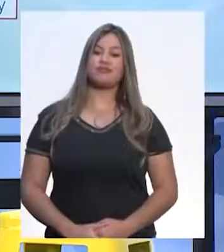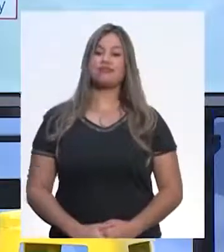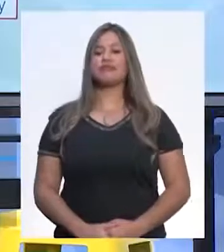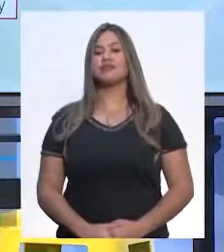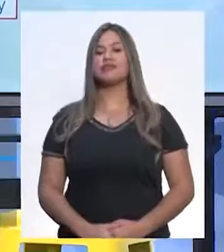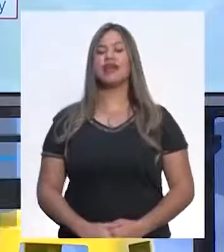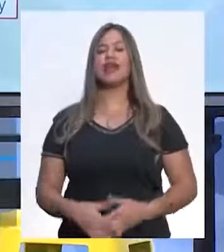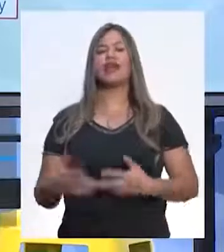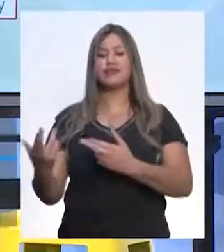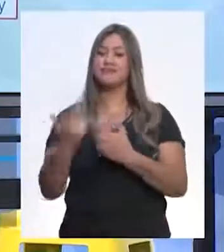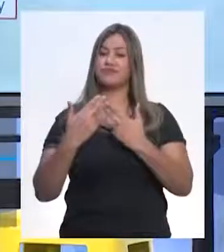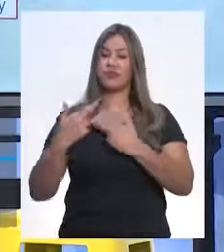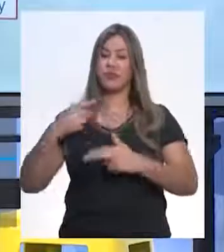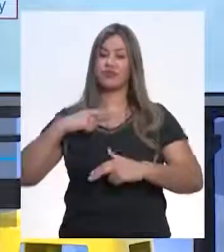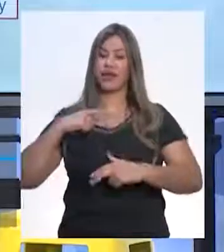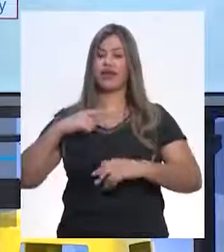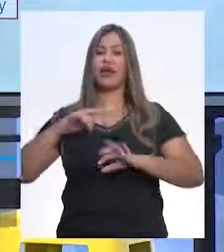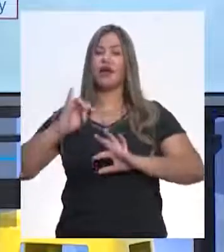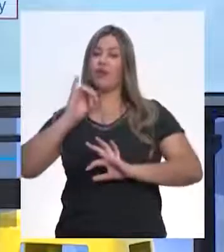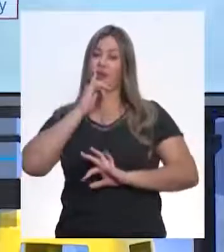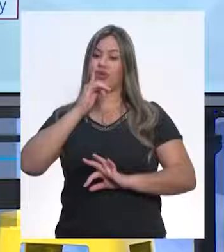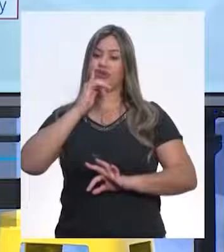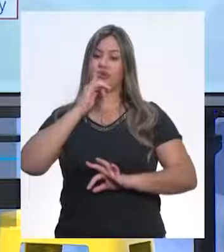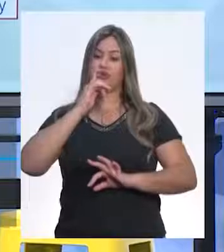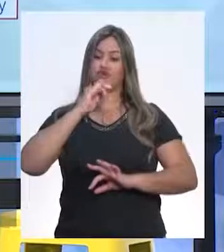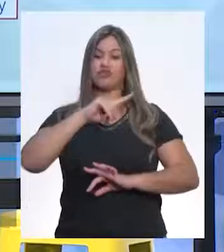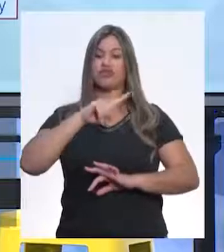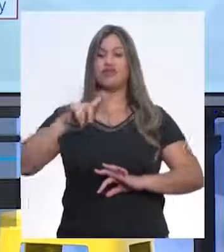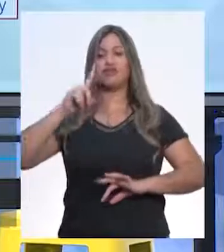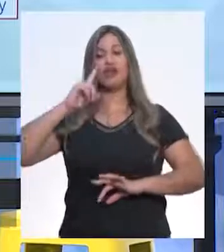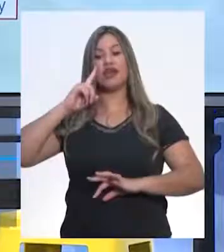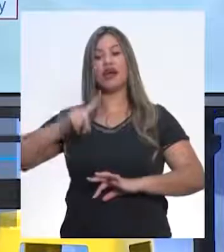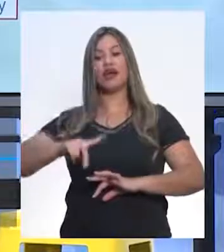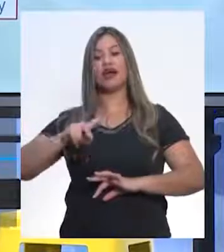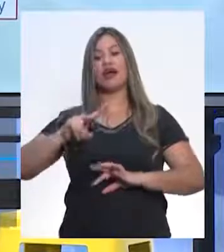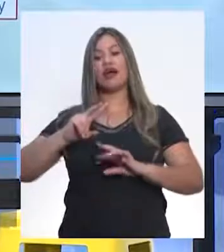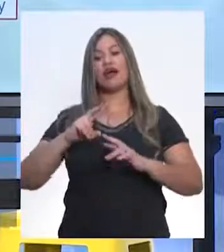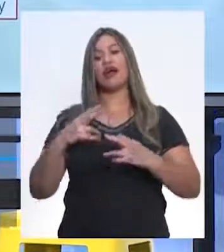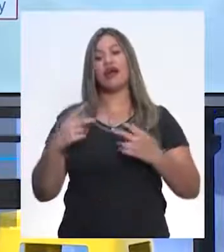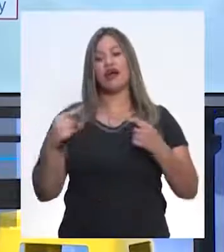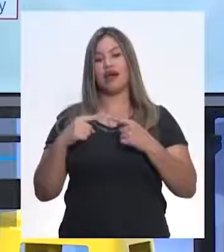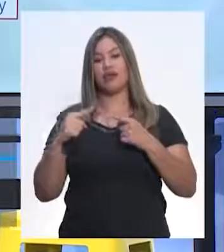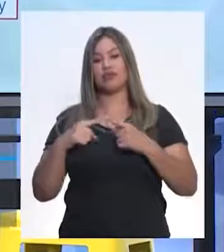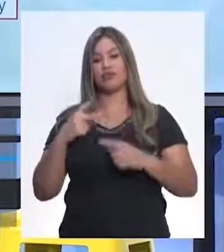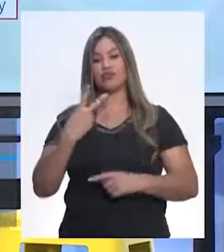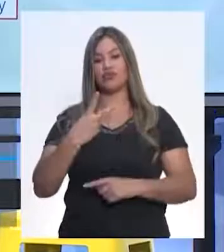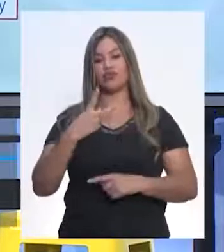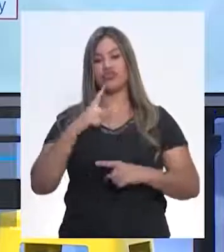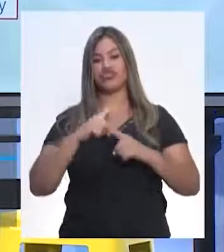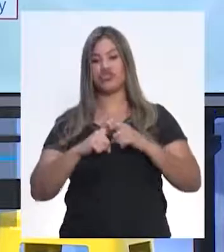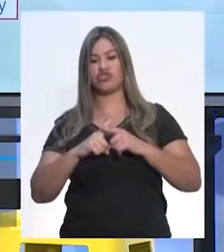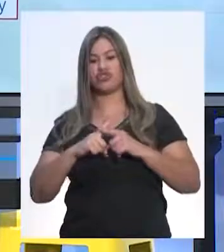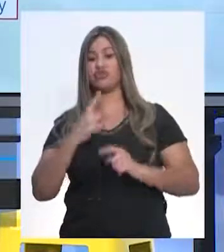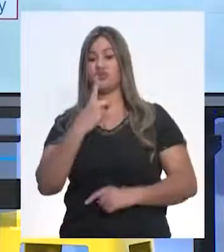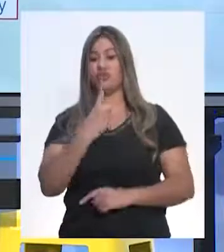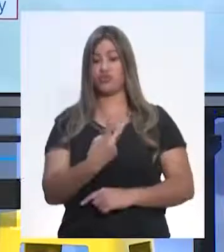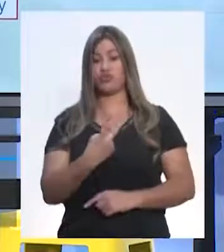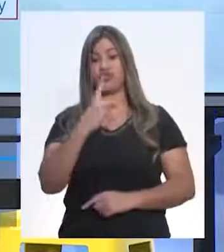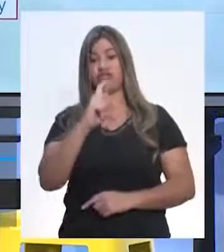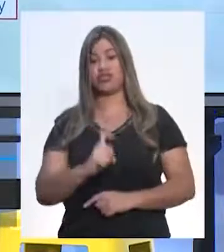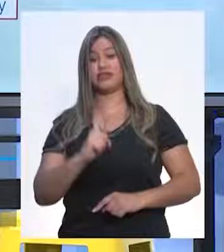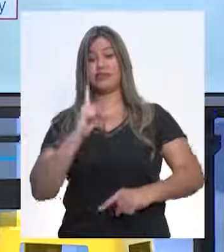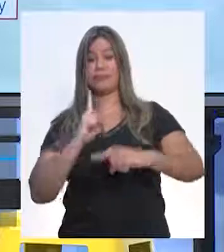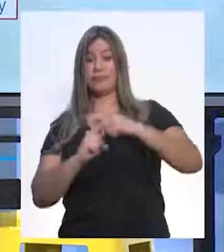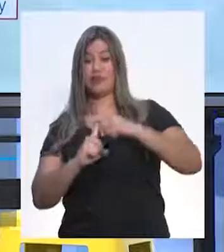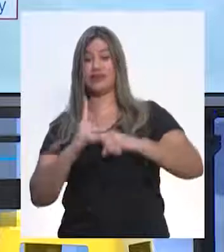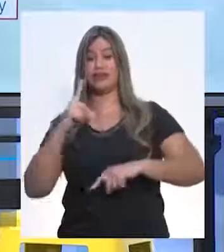exatamente essa, né? Então, se eu pegar a resposta em si, é 2x mais 10 igual a y, a 4y. Vamos entender